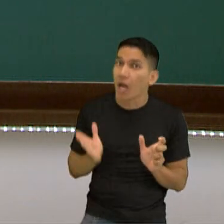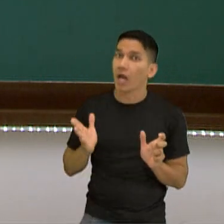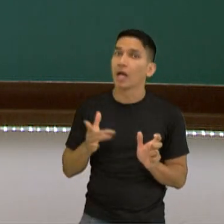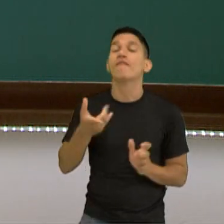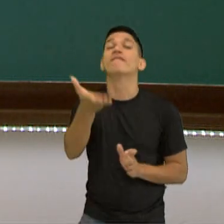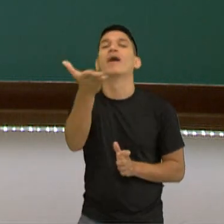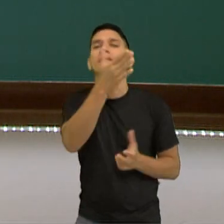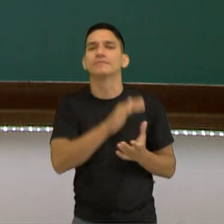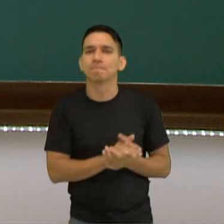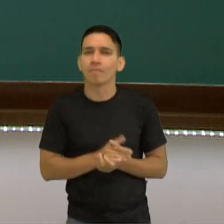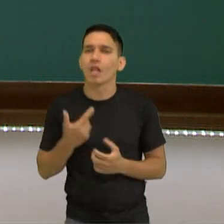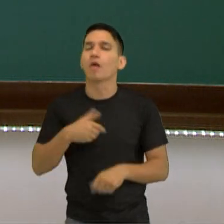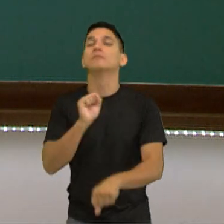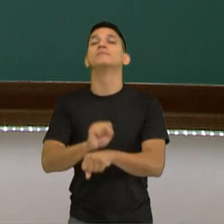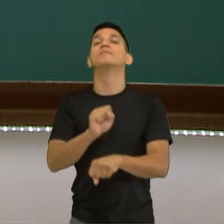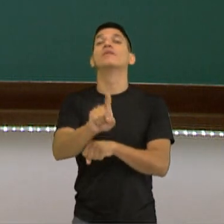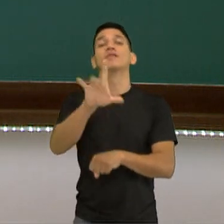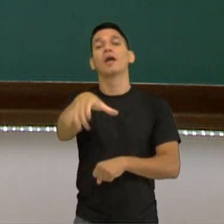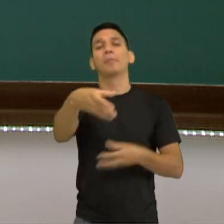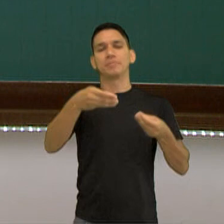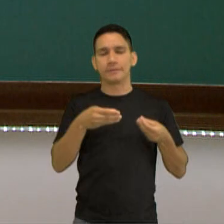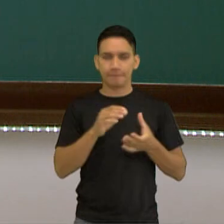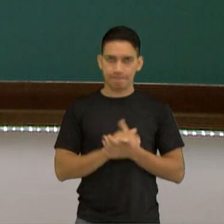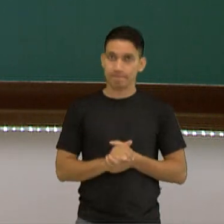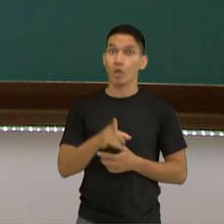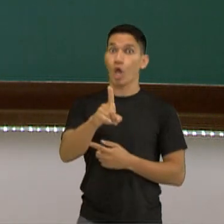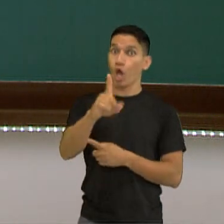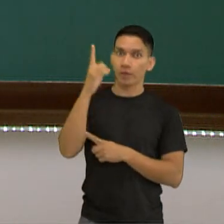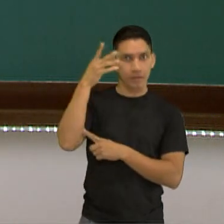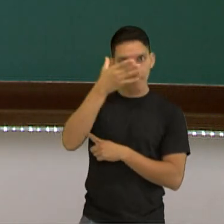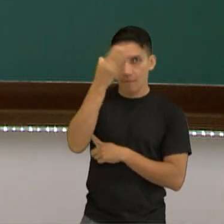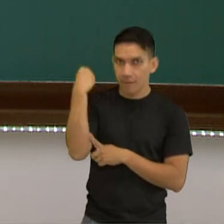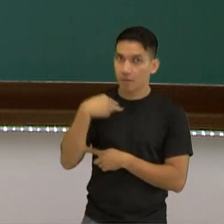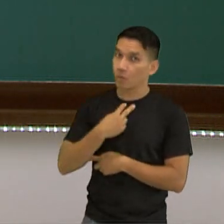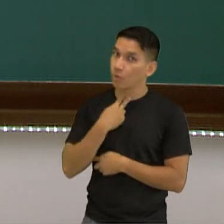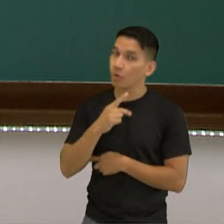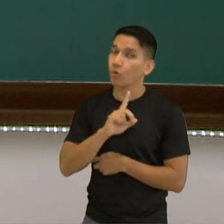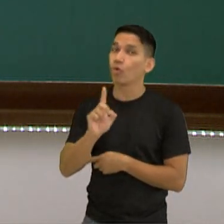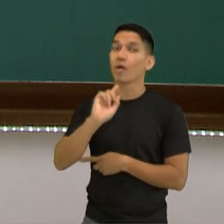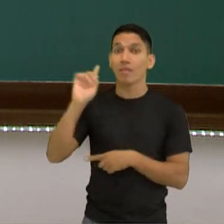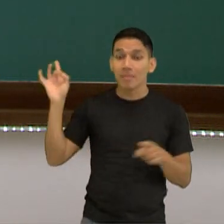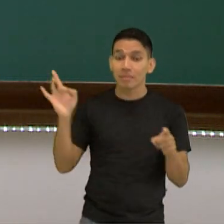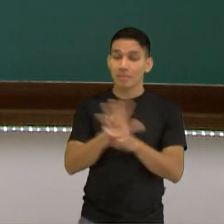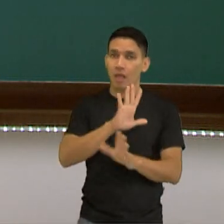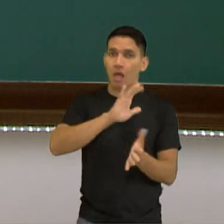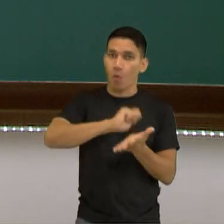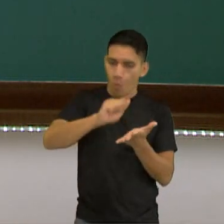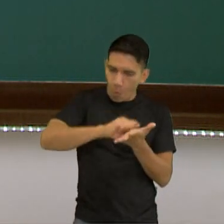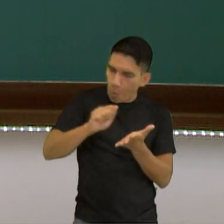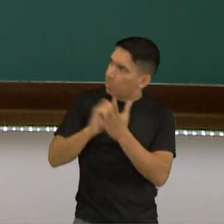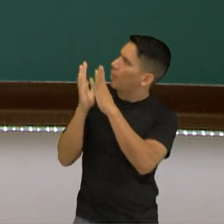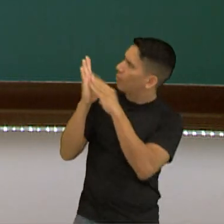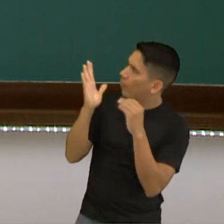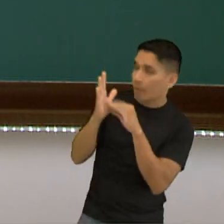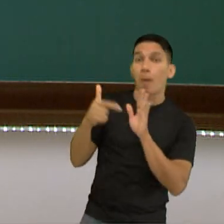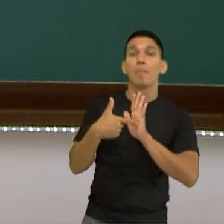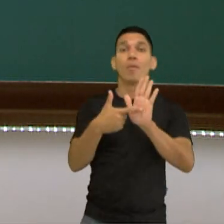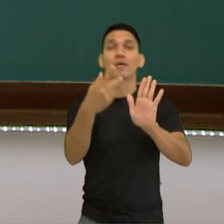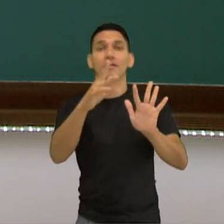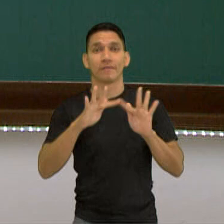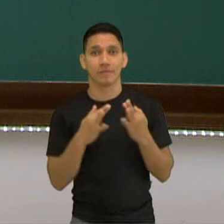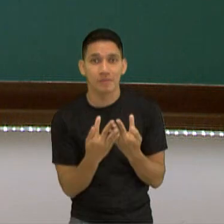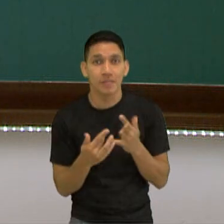dar uns segundinhos para você pegar esse material. E não se esqueça, depois que você copiar tudo, mostre para sua família, mostre para os